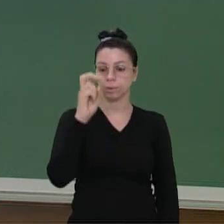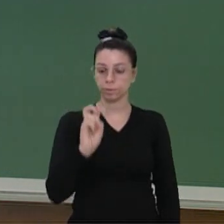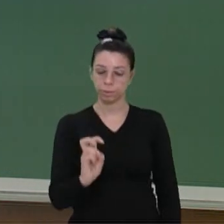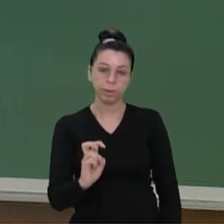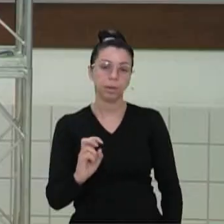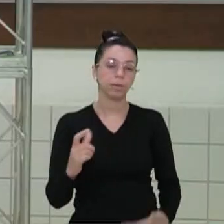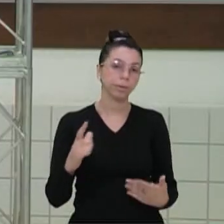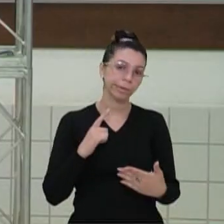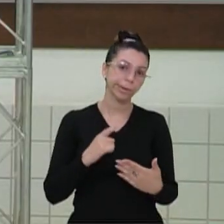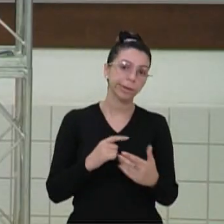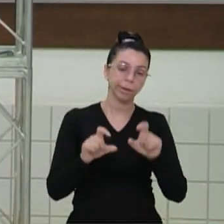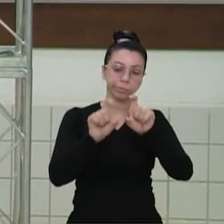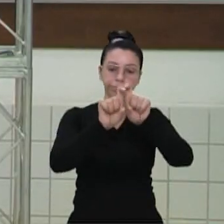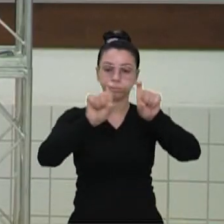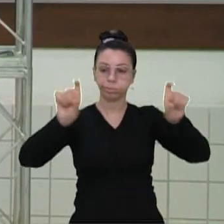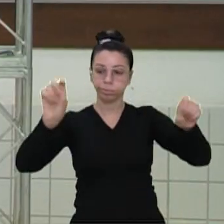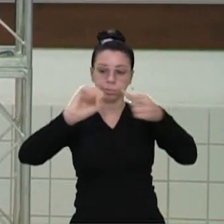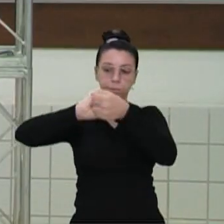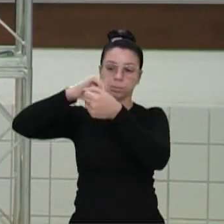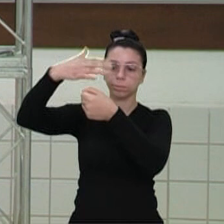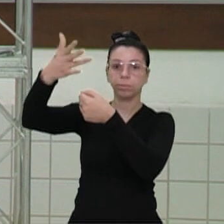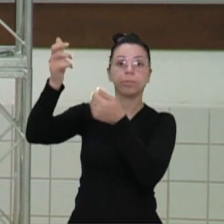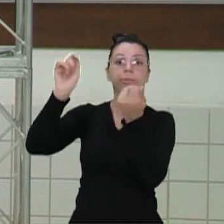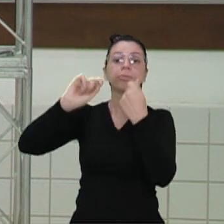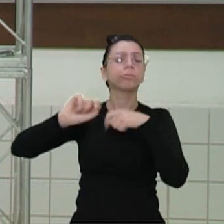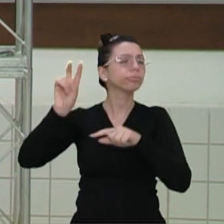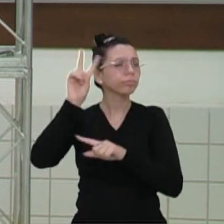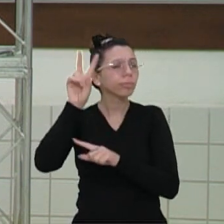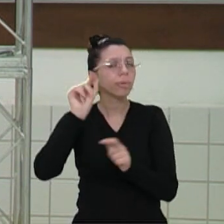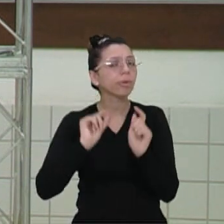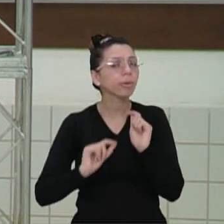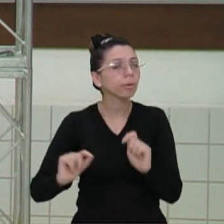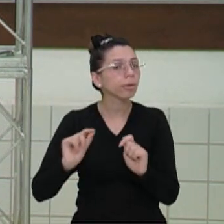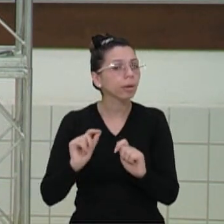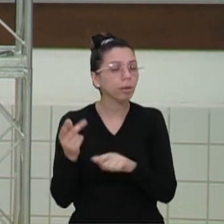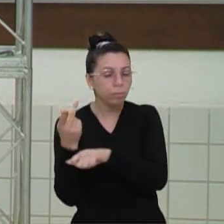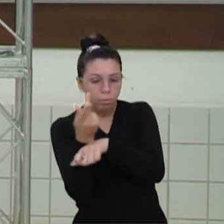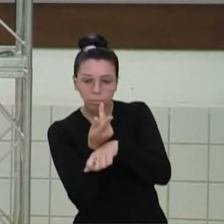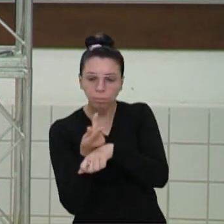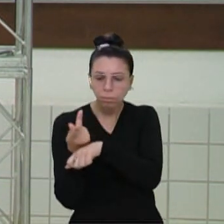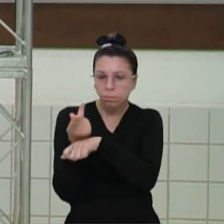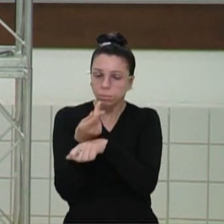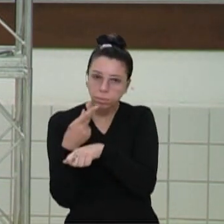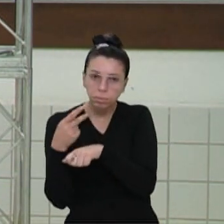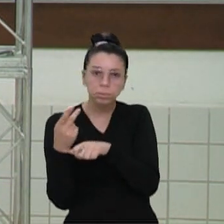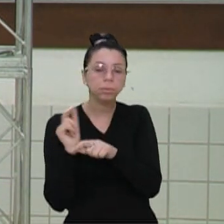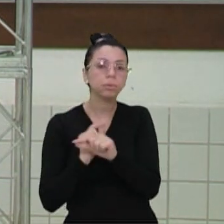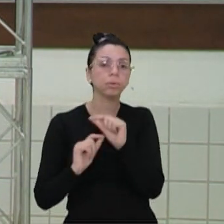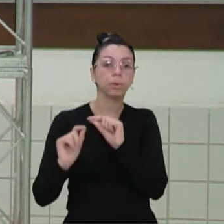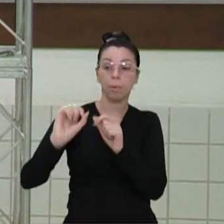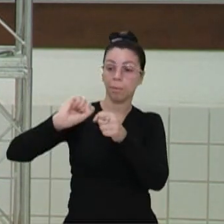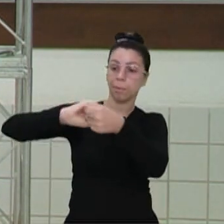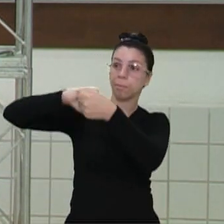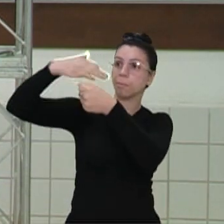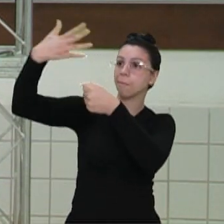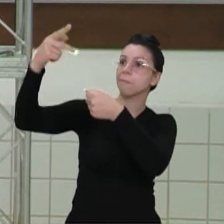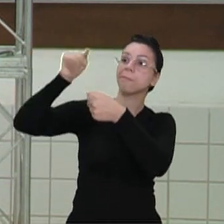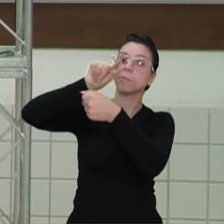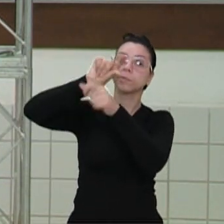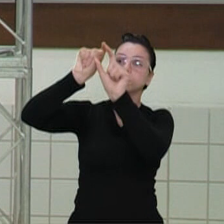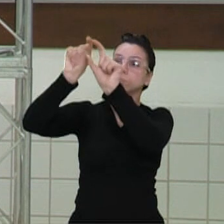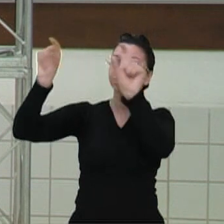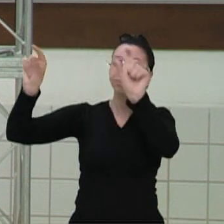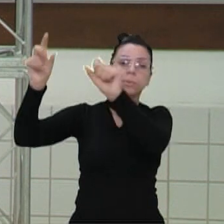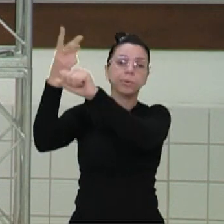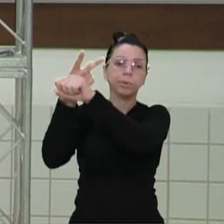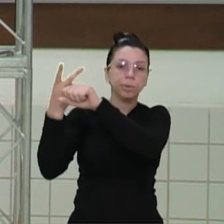equação exponencial. Gente, vamos lembrar, a equação exponencial, quando eu estou buscando o valor lá do expoente, a